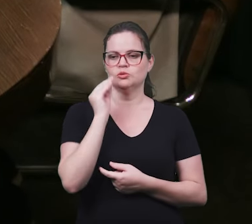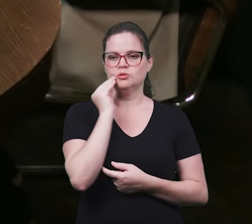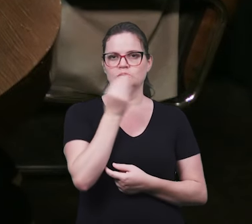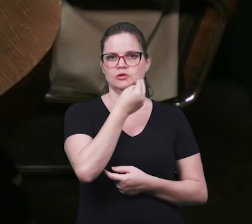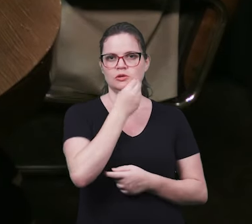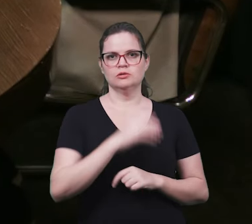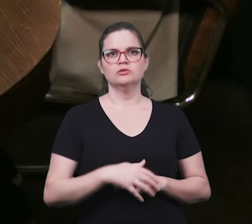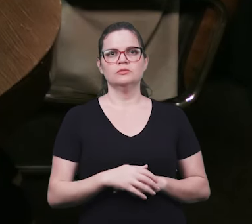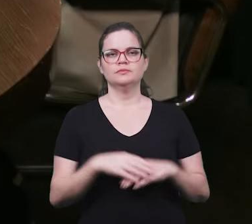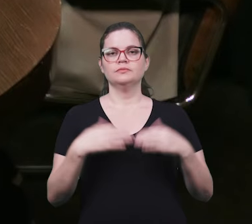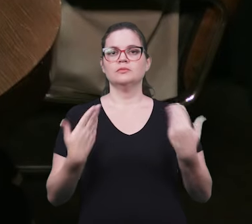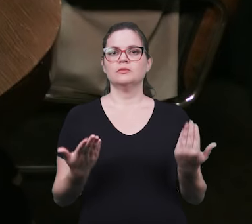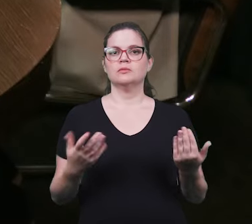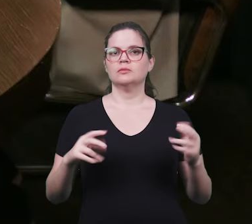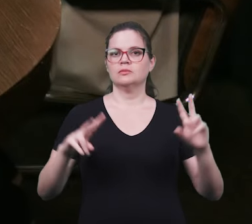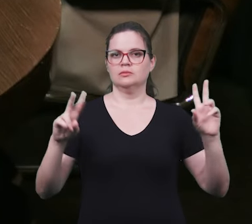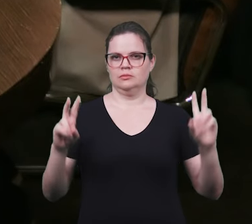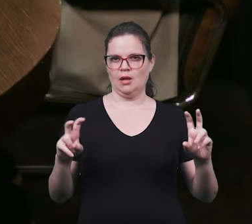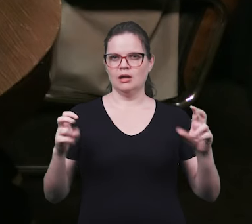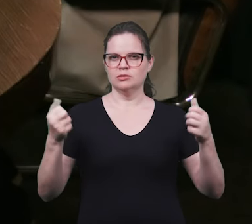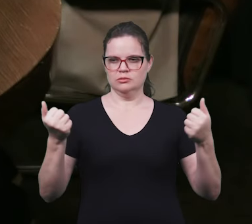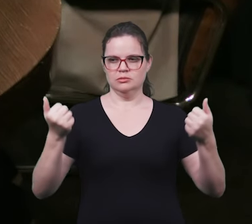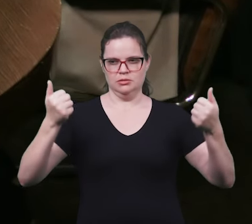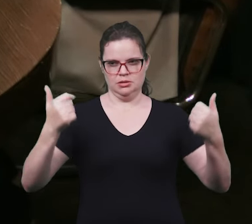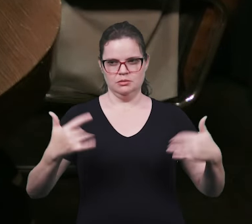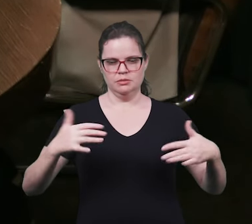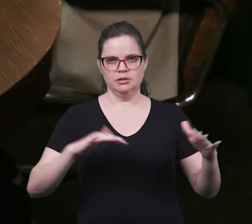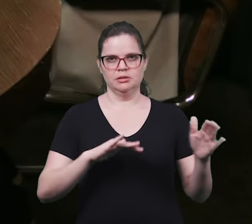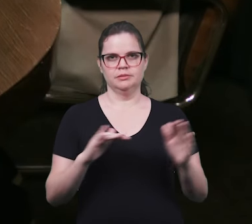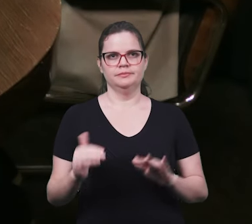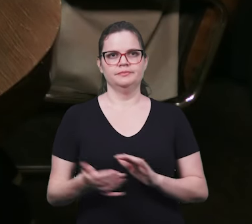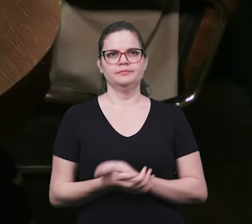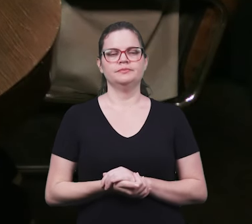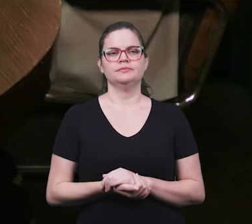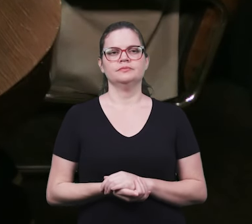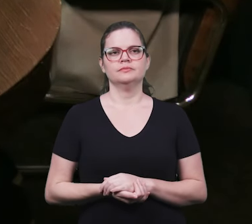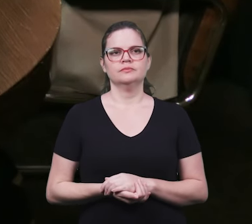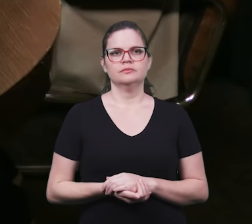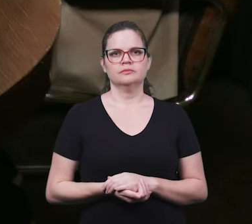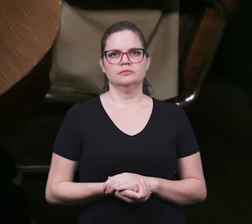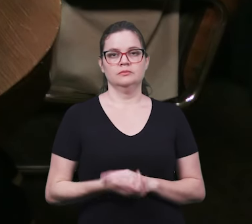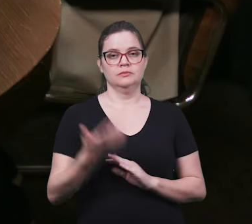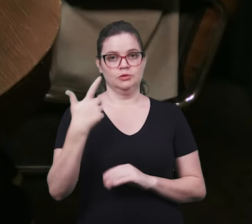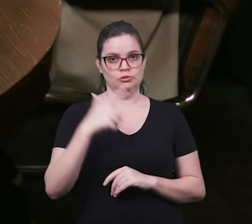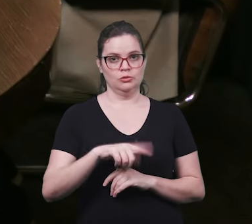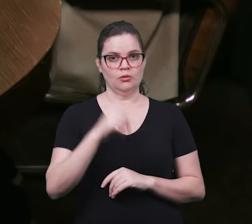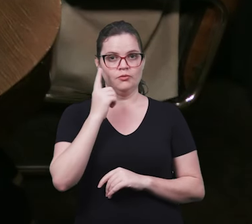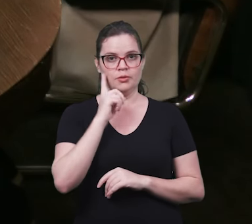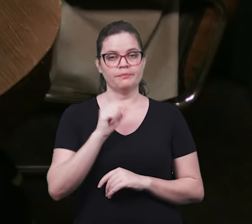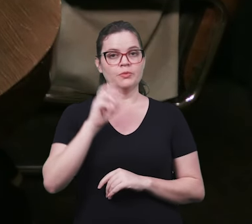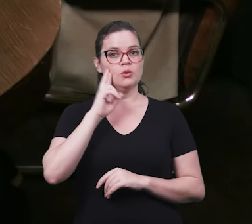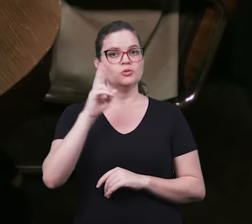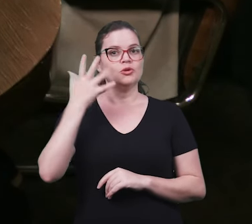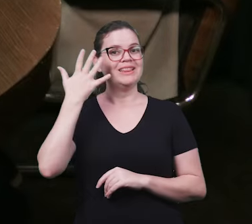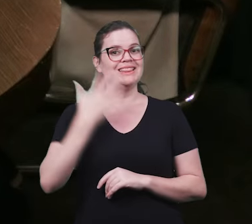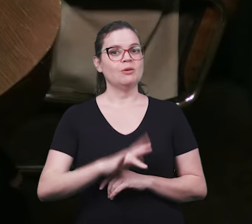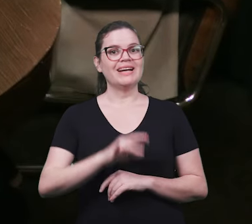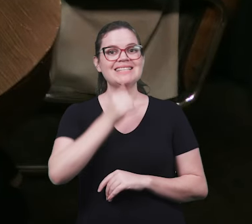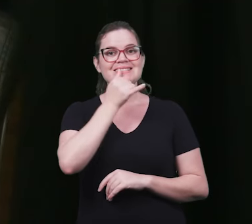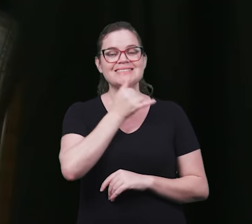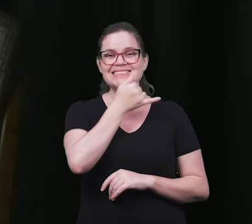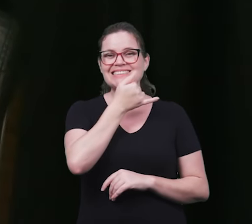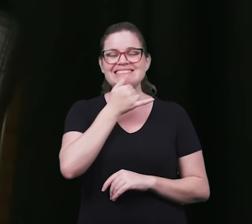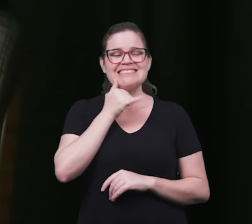de uma prescrição médica ou uma outra necessidade especial. Então, veja bem, repetindo, o Senhor não requer sacrifício.